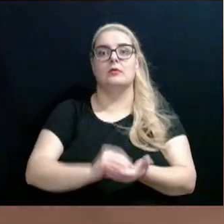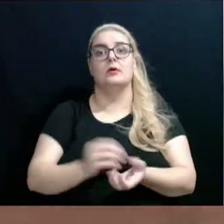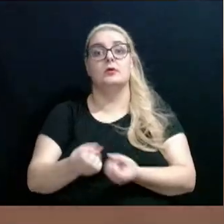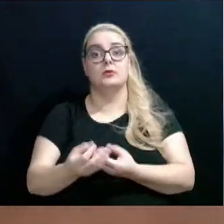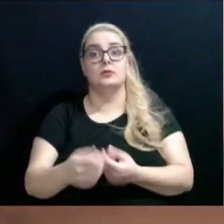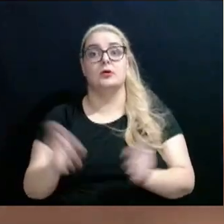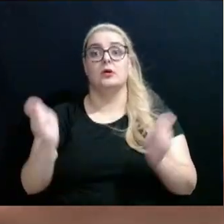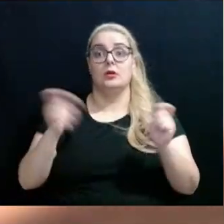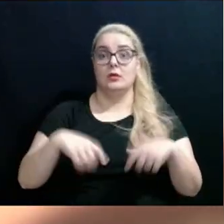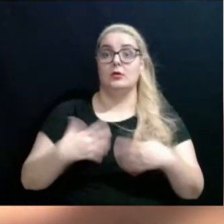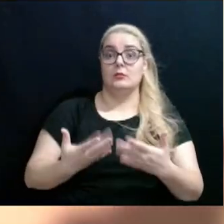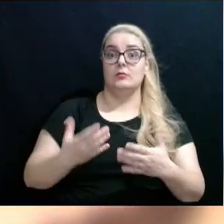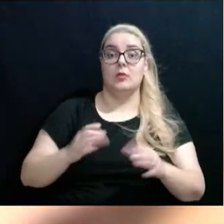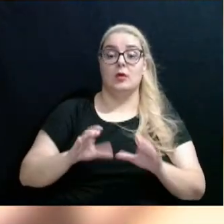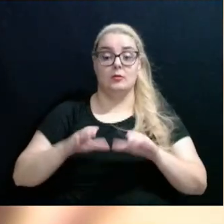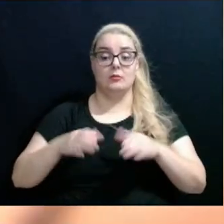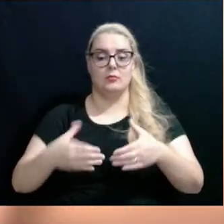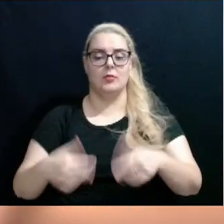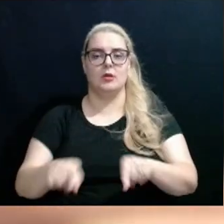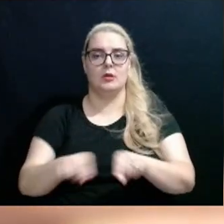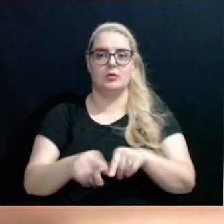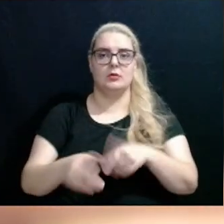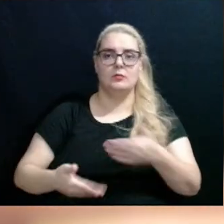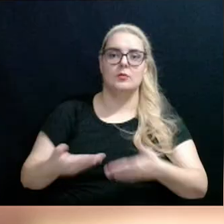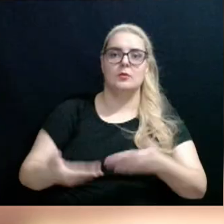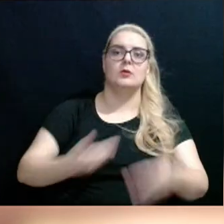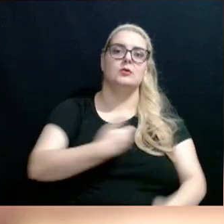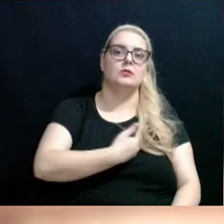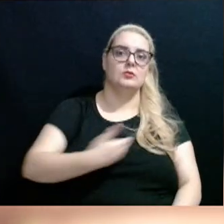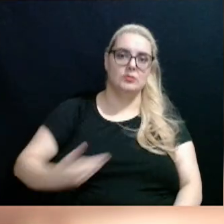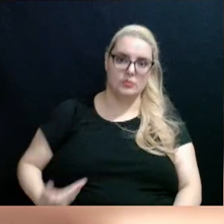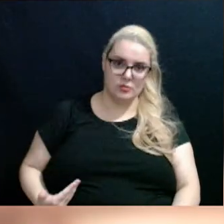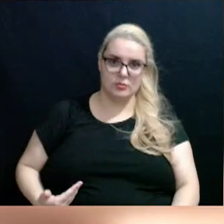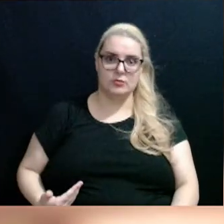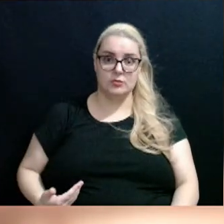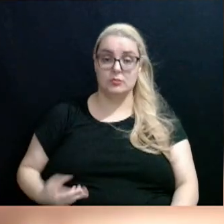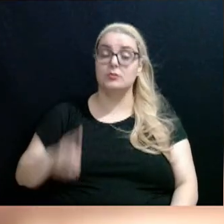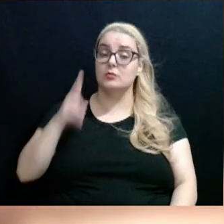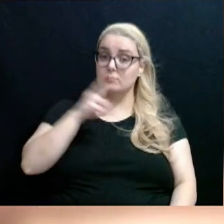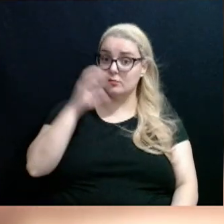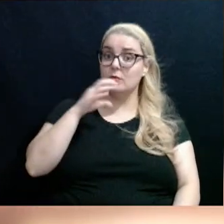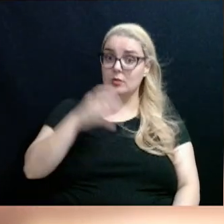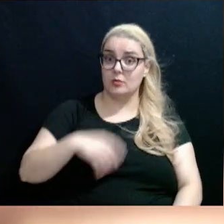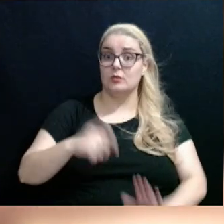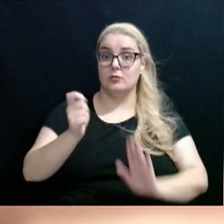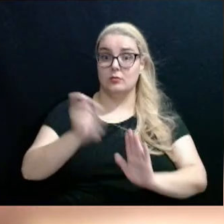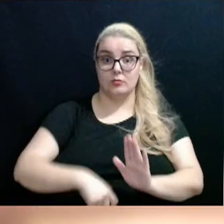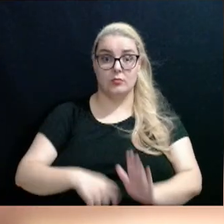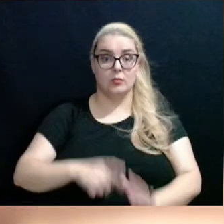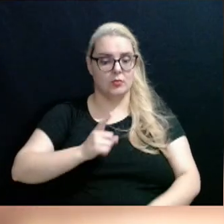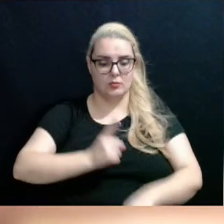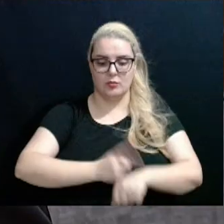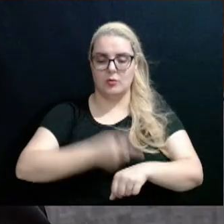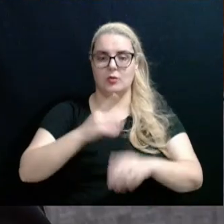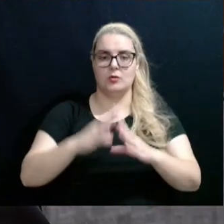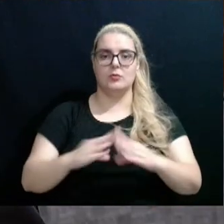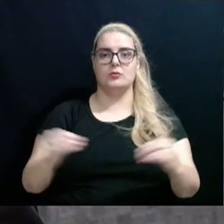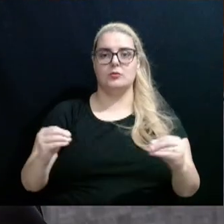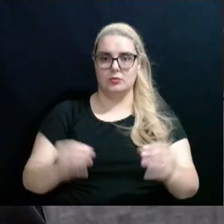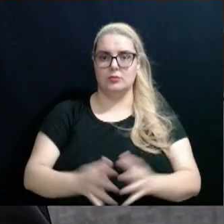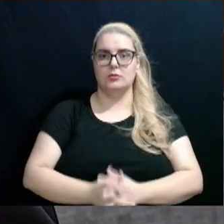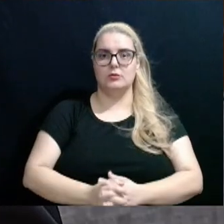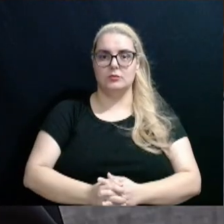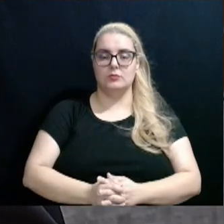a comunidade e também os servidores públicos sobre a urgência do registro imediato do desaparecimento. Nos